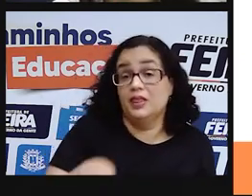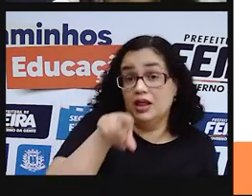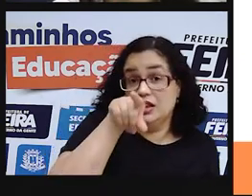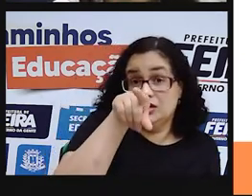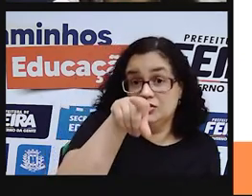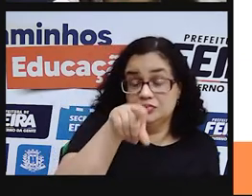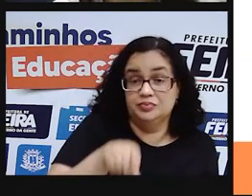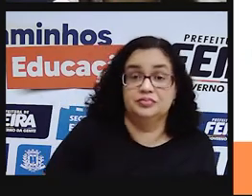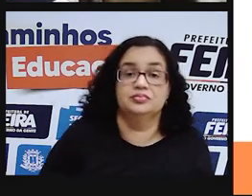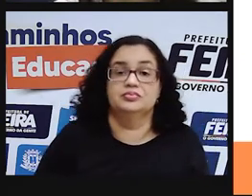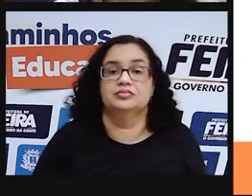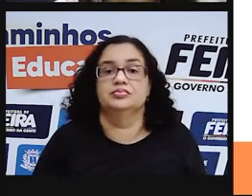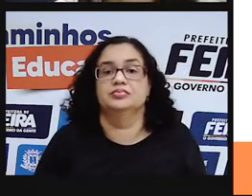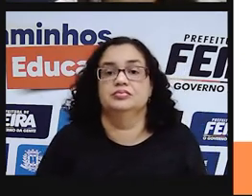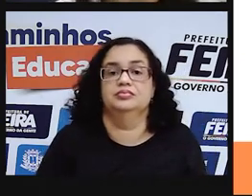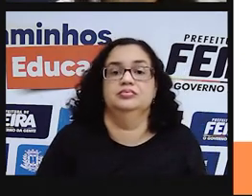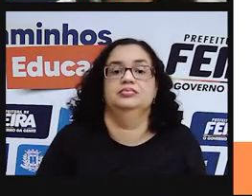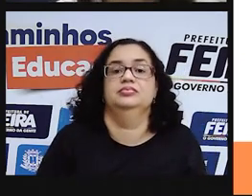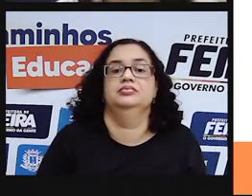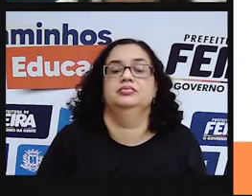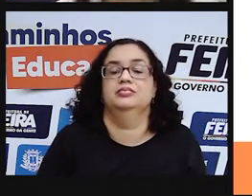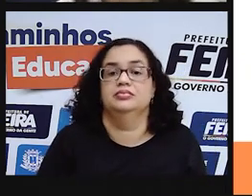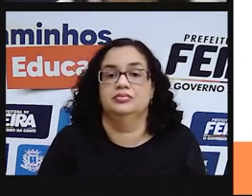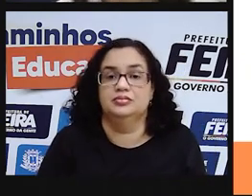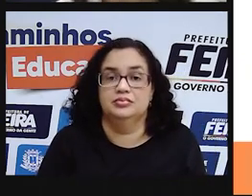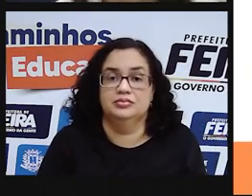E aí a lagoa Subaé